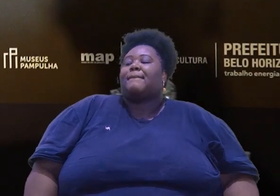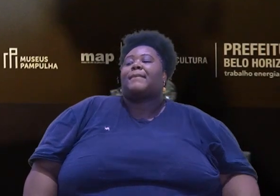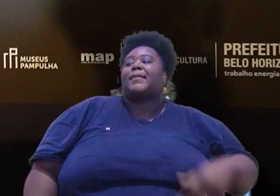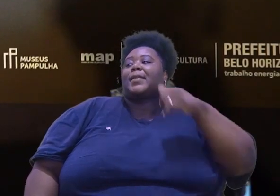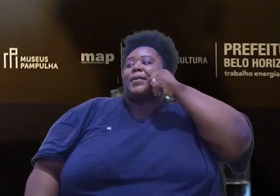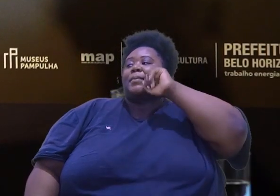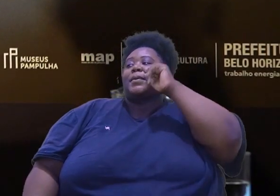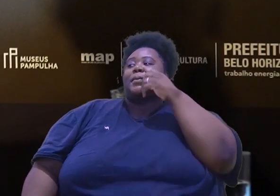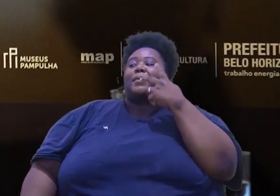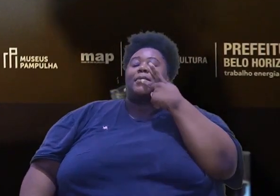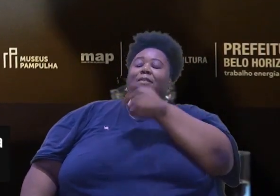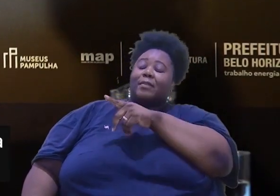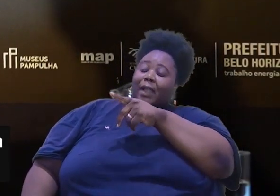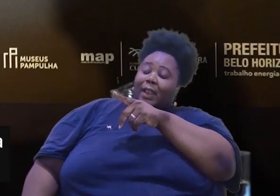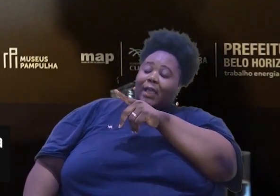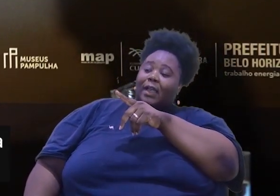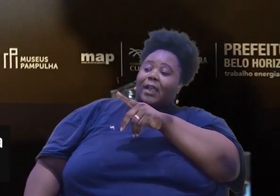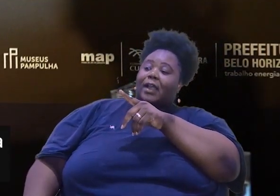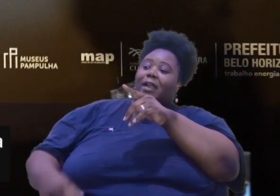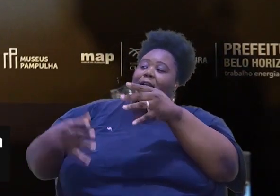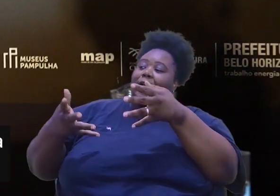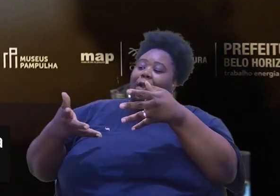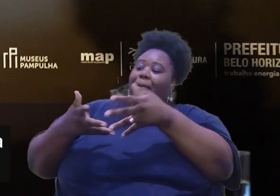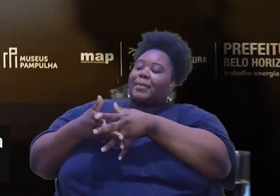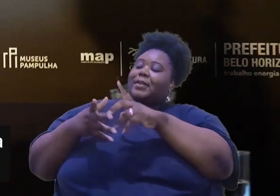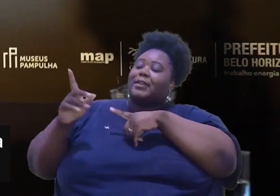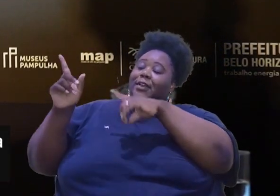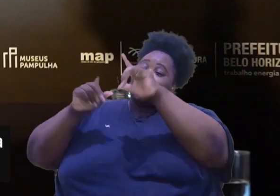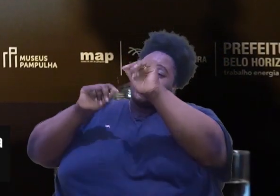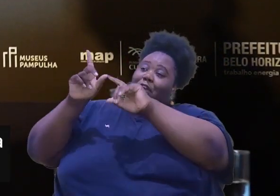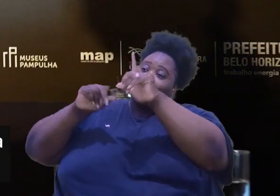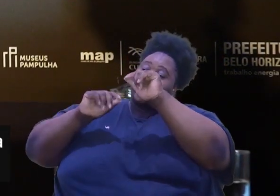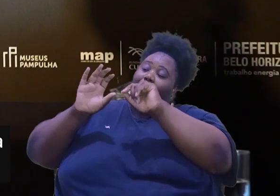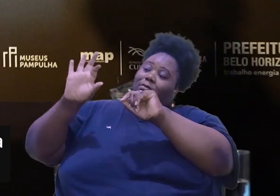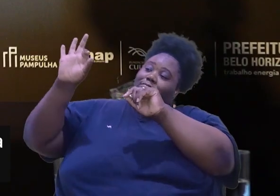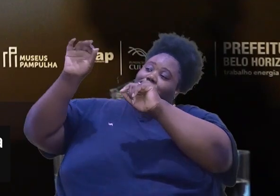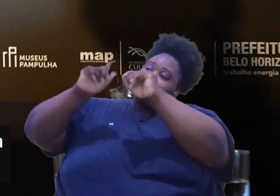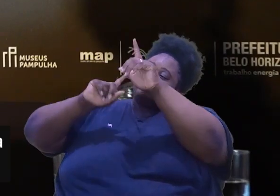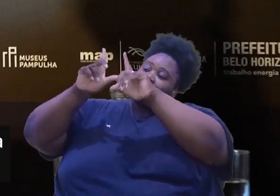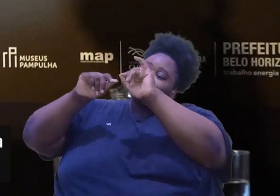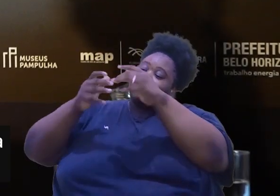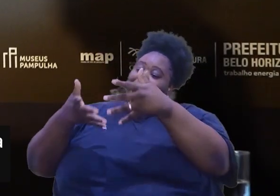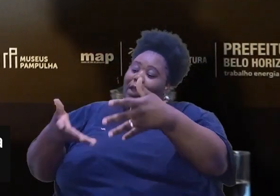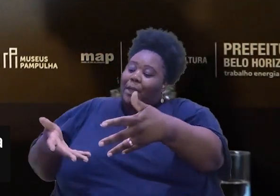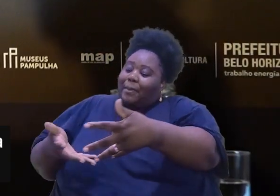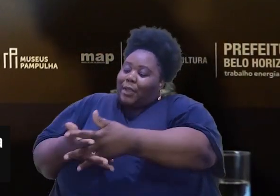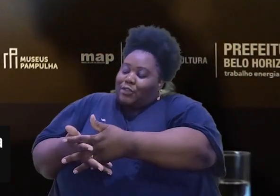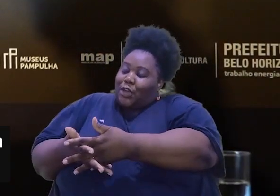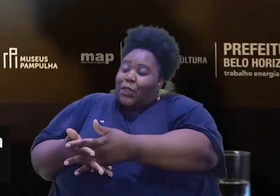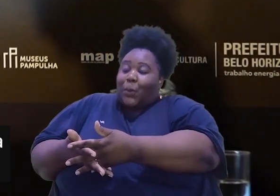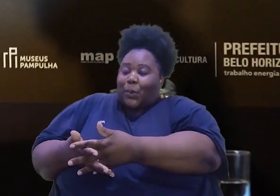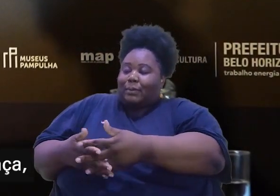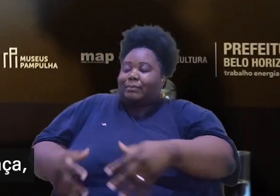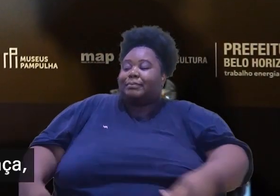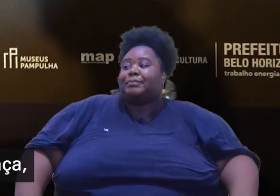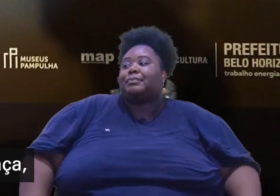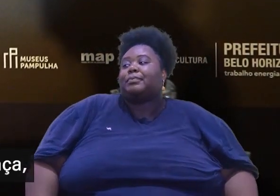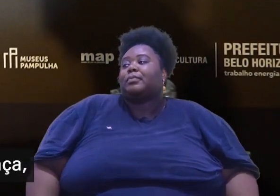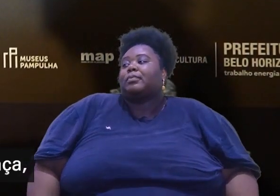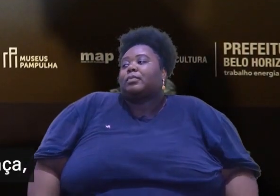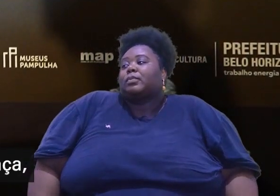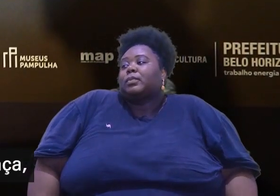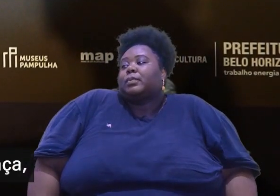olha, Preta, o presépio, porque tinha aquela estrelinha em cima lá da manjedoura mesmo.